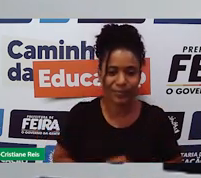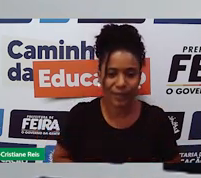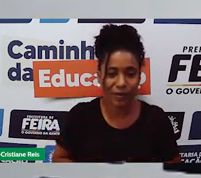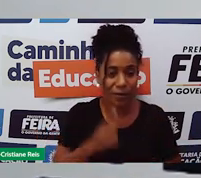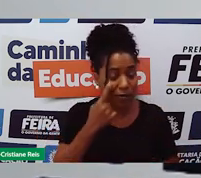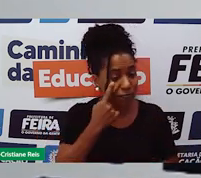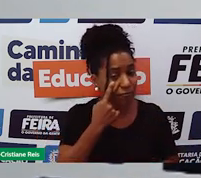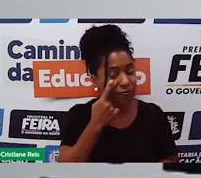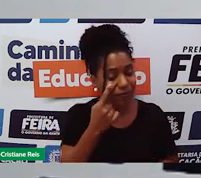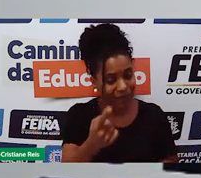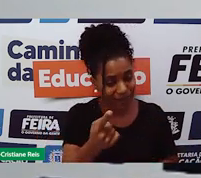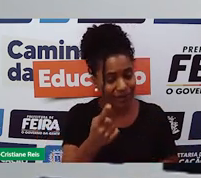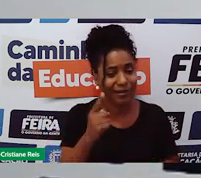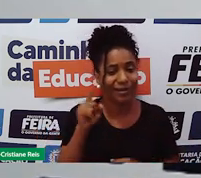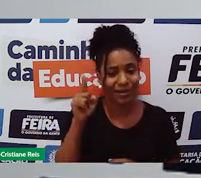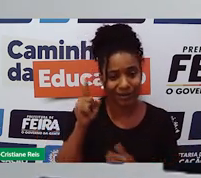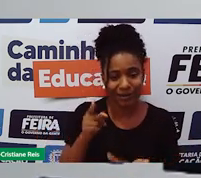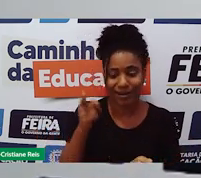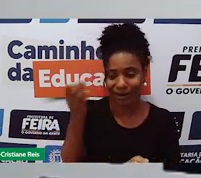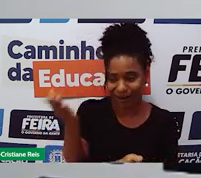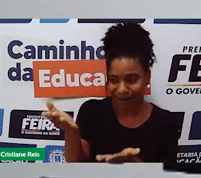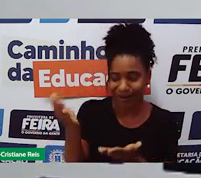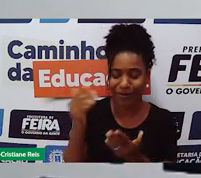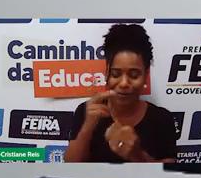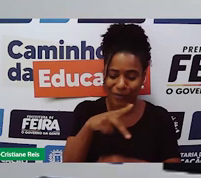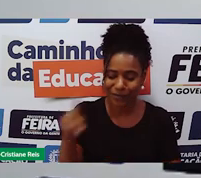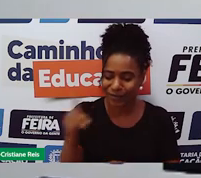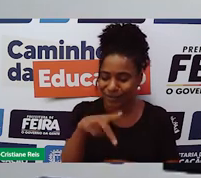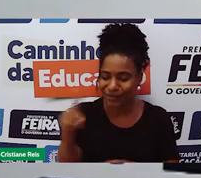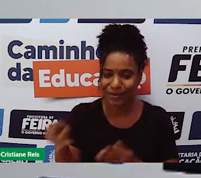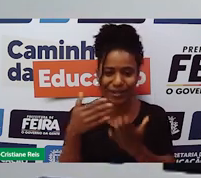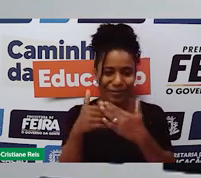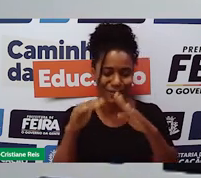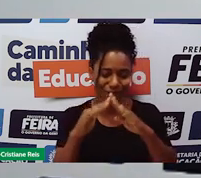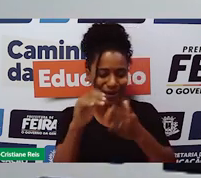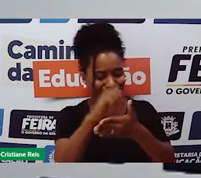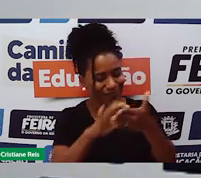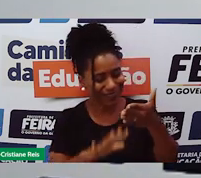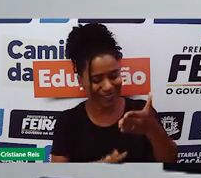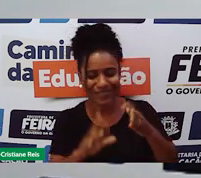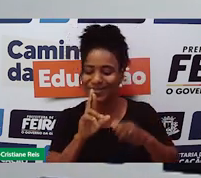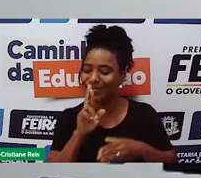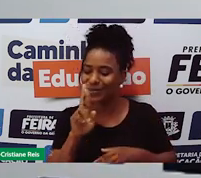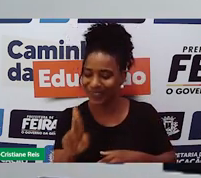vai fazer, né, em seguimento a essa videoaula, e a gente se encontra aí no